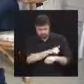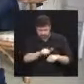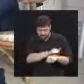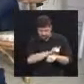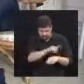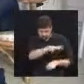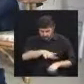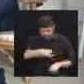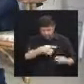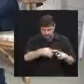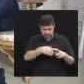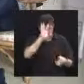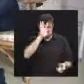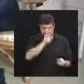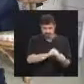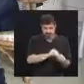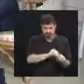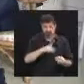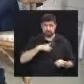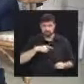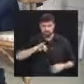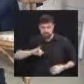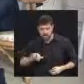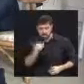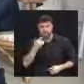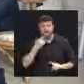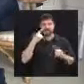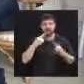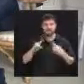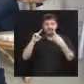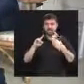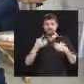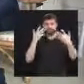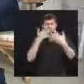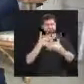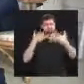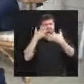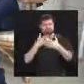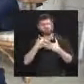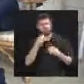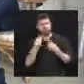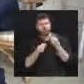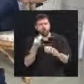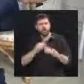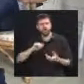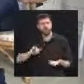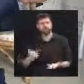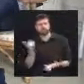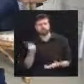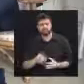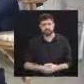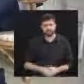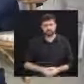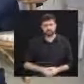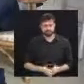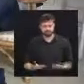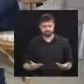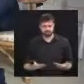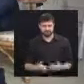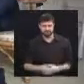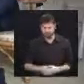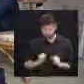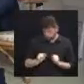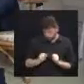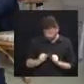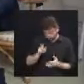medicina integrativa. Uma delas é a musicoterapia. Quando ela é indicada? Olha, posso